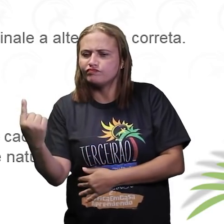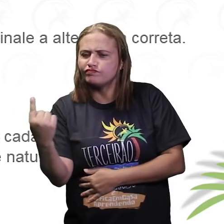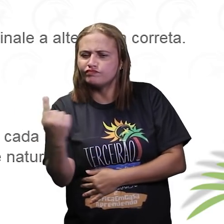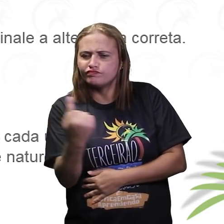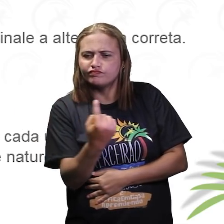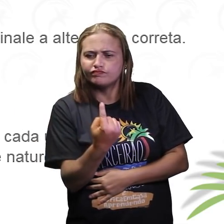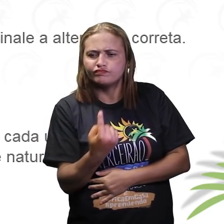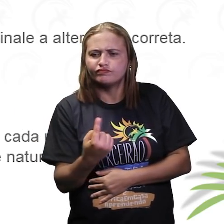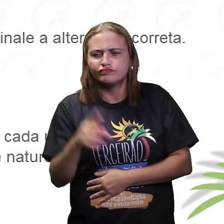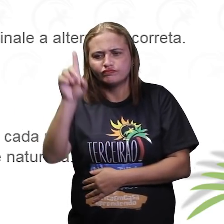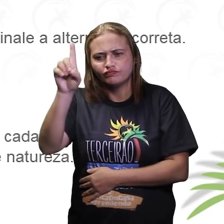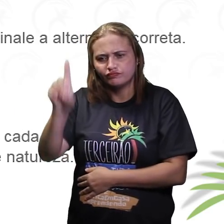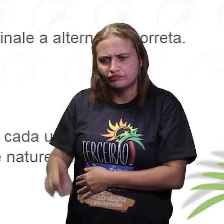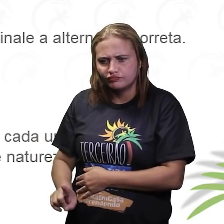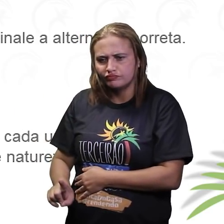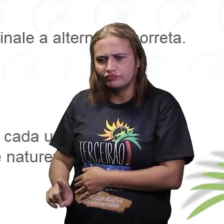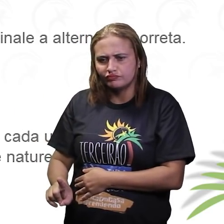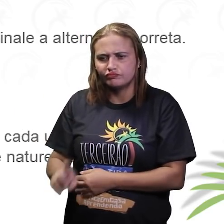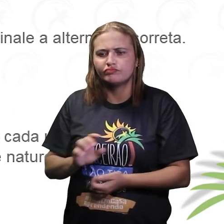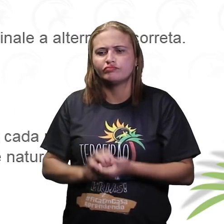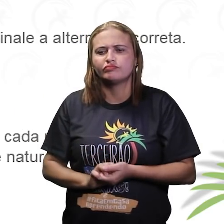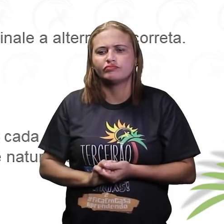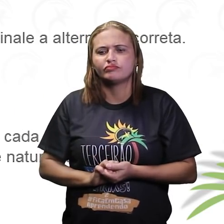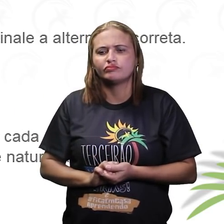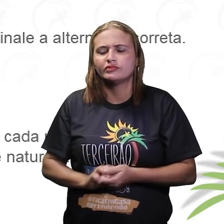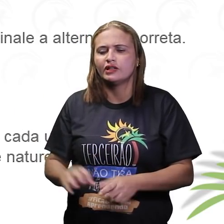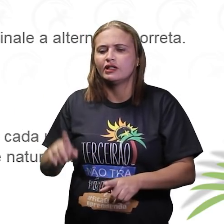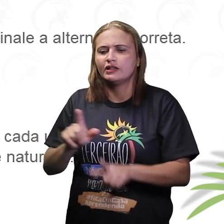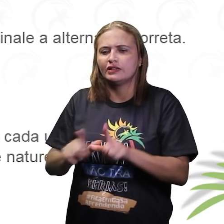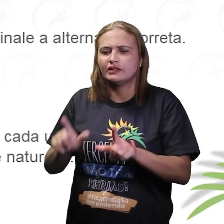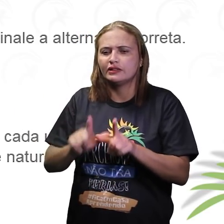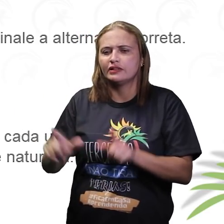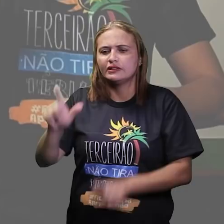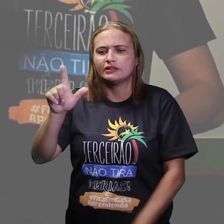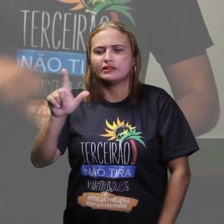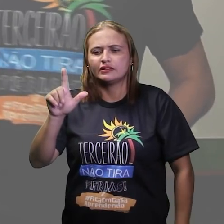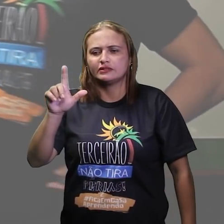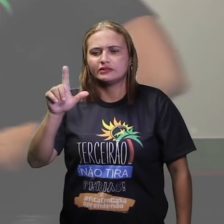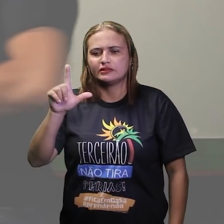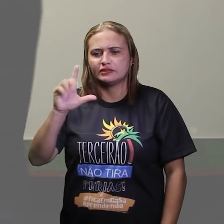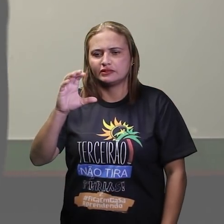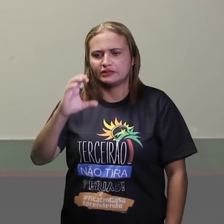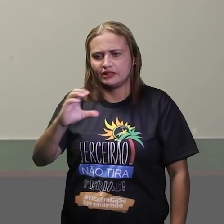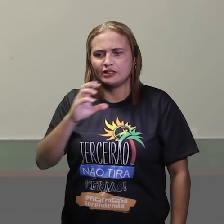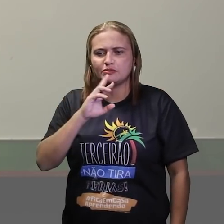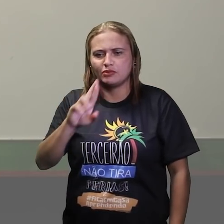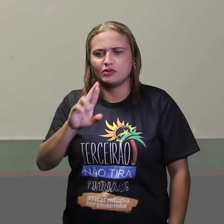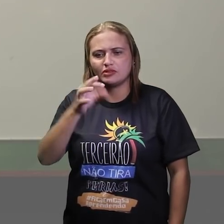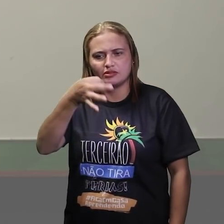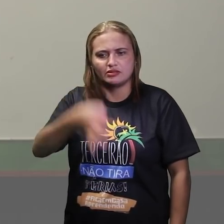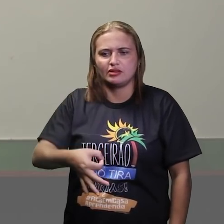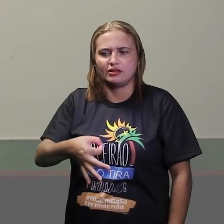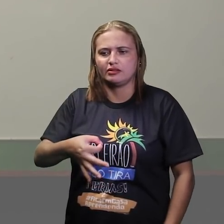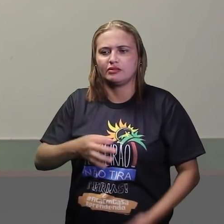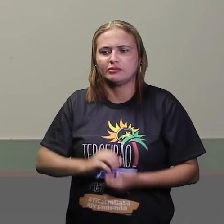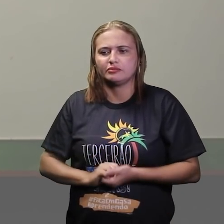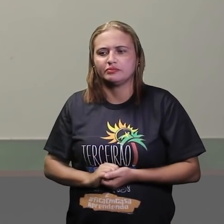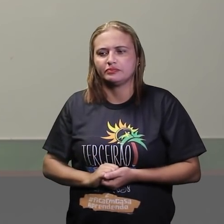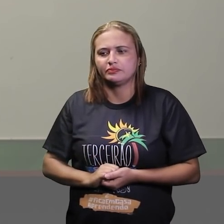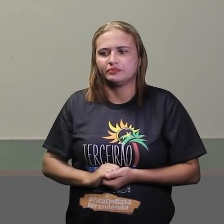Também não pode, nós vamos ficar com a nossa querida letra C. Tá? Então, vejam aqui